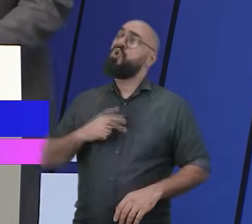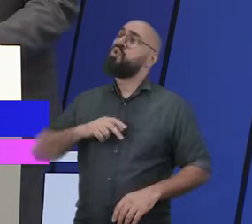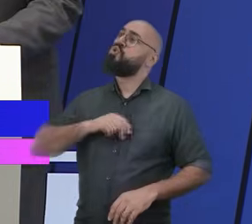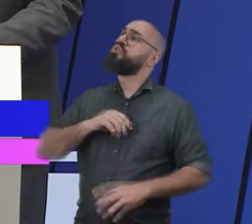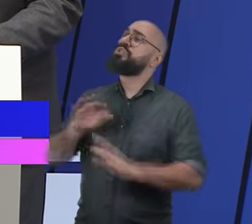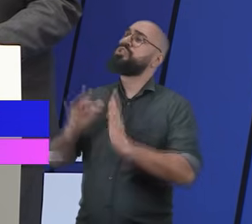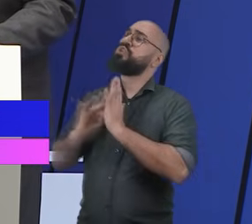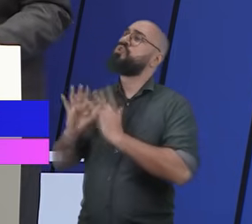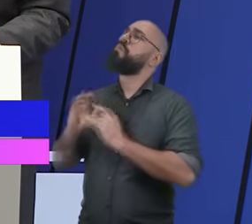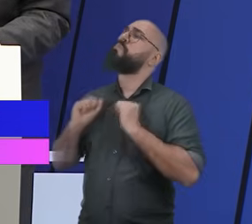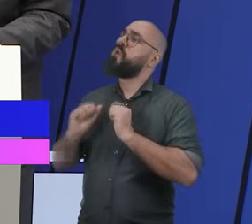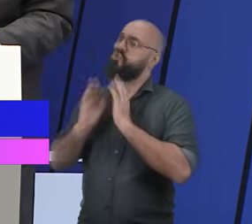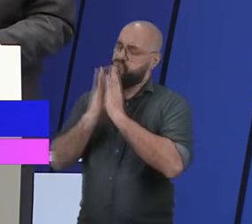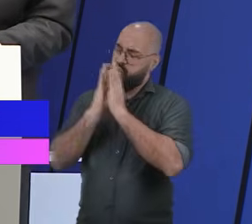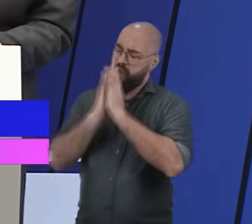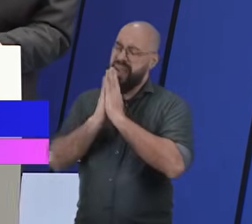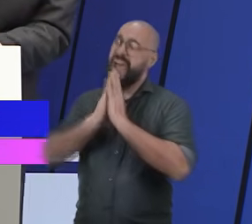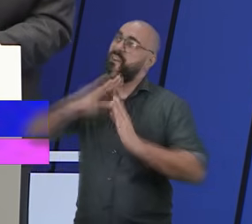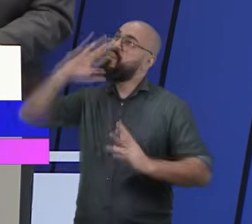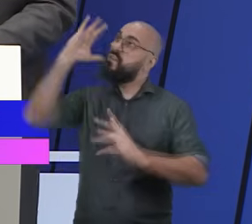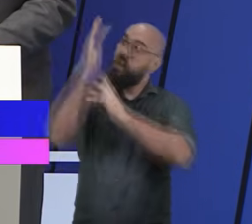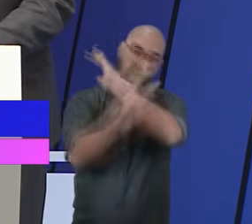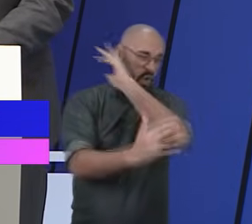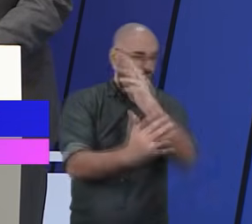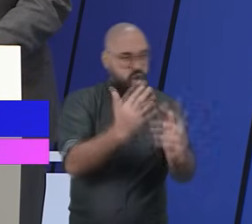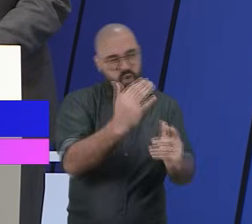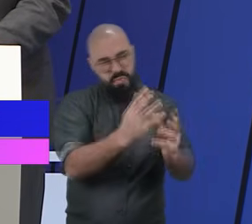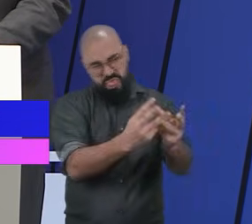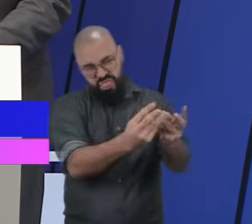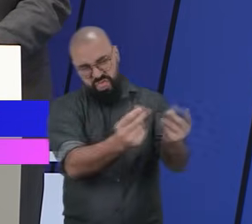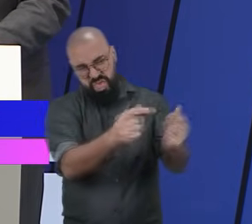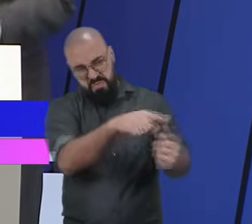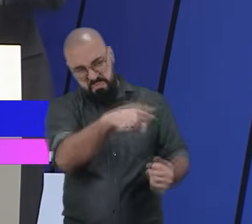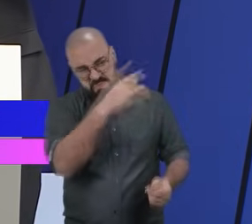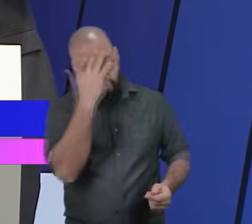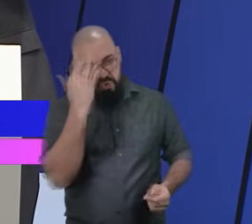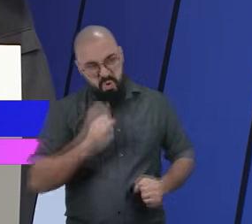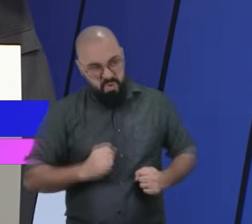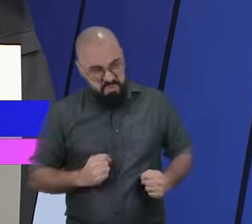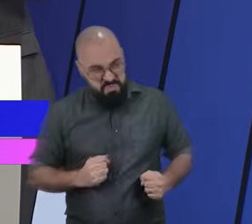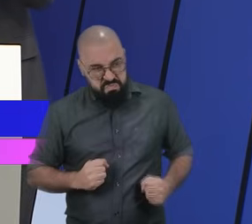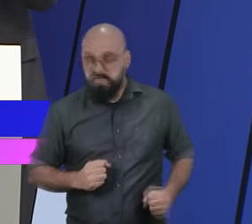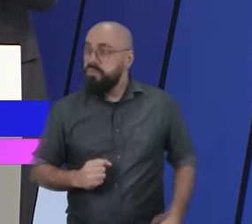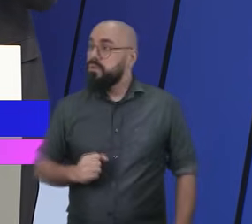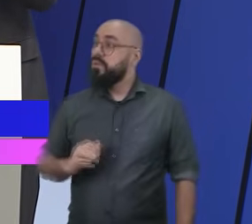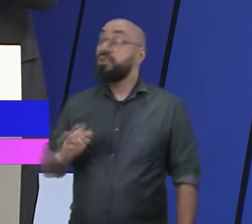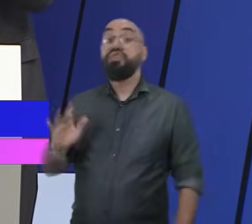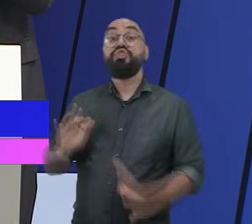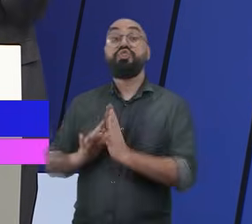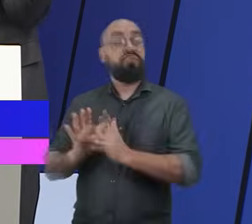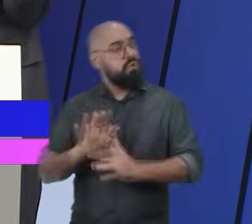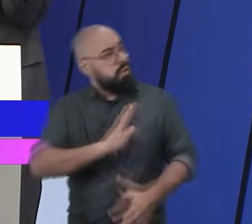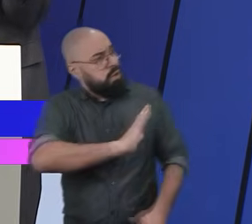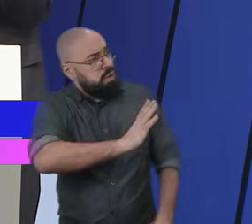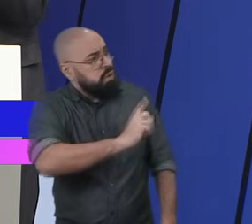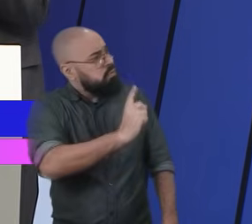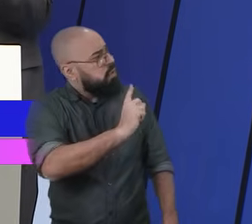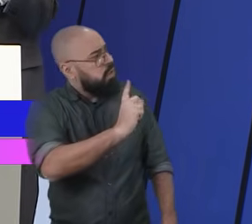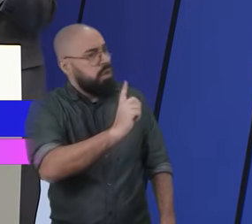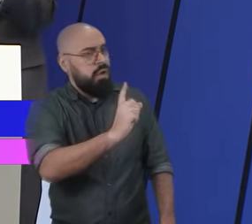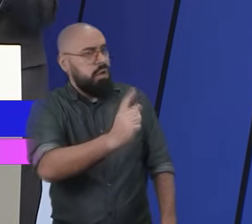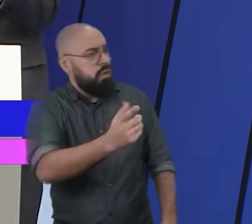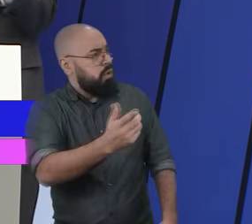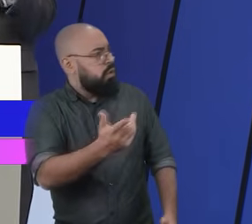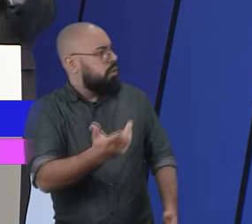assim: Jesus, posso orar e mandar descer fogo do céu para consumir essas pessoas? Jesus falou assim: não, não é assim, não é desse jeito, não é